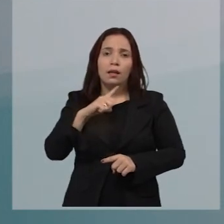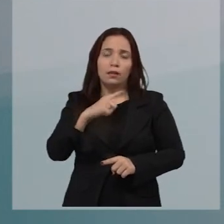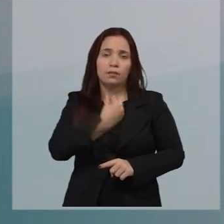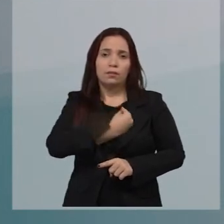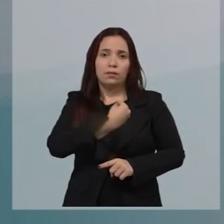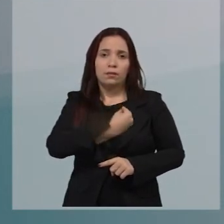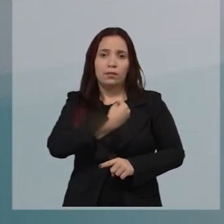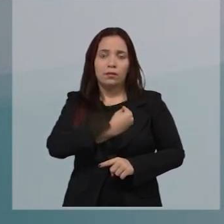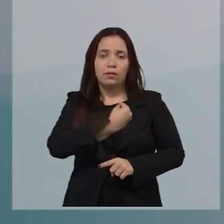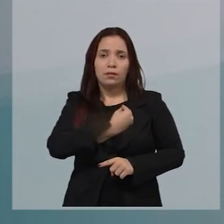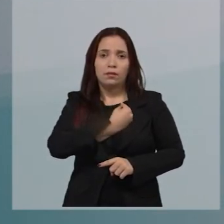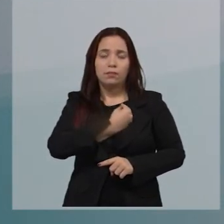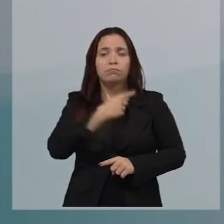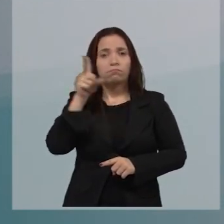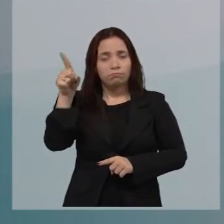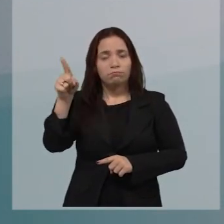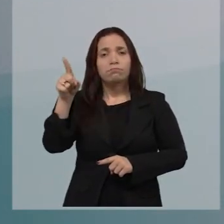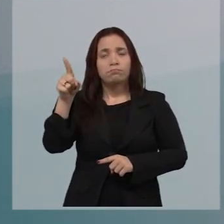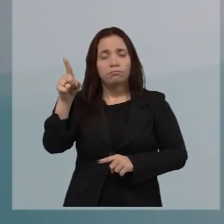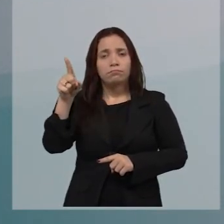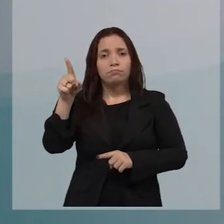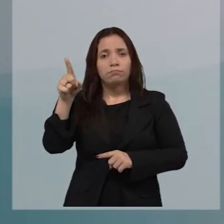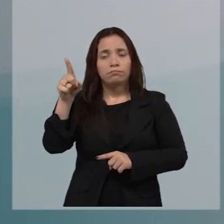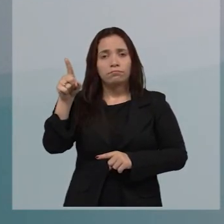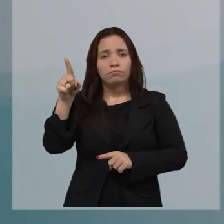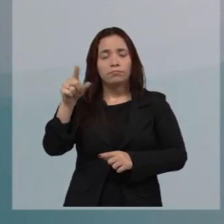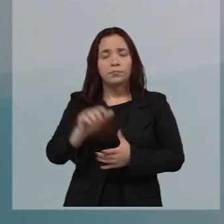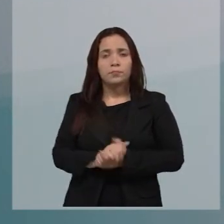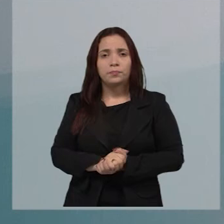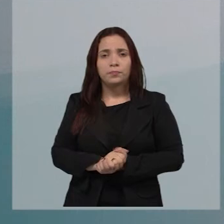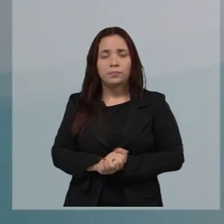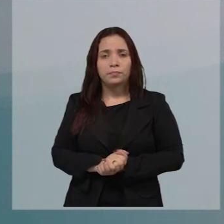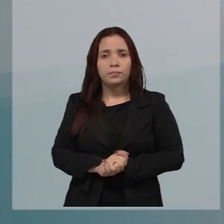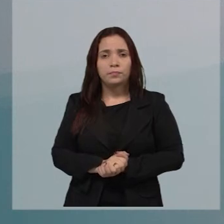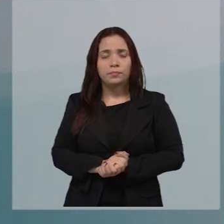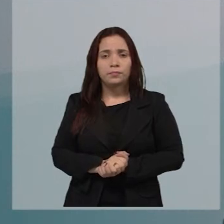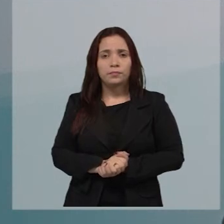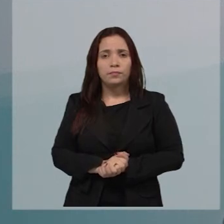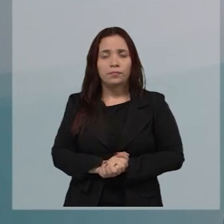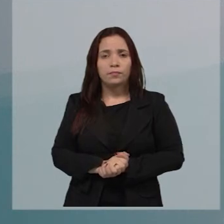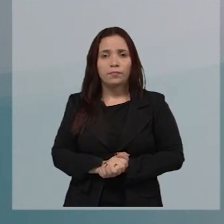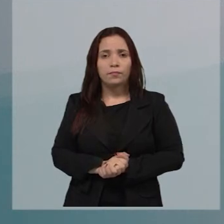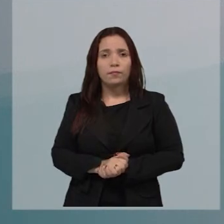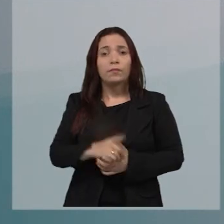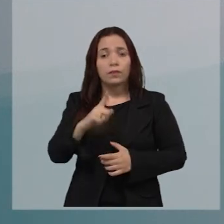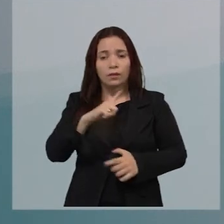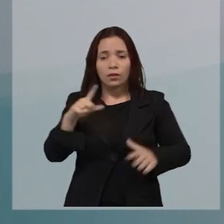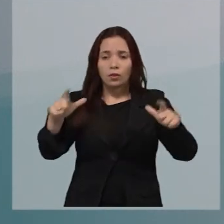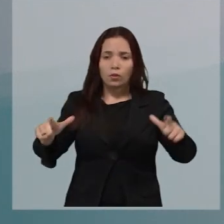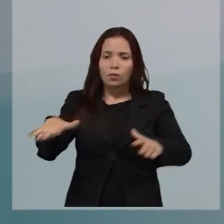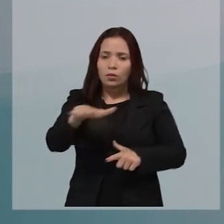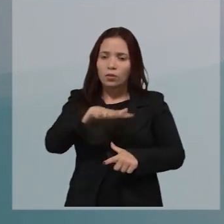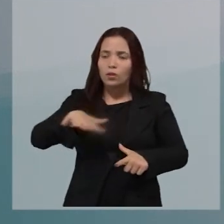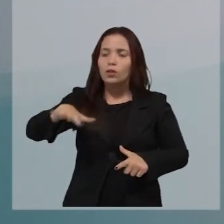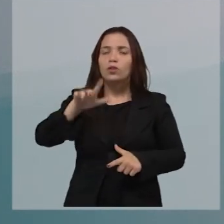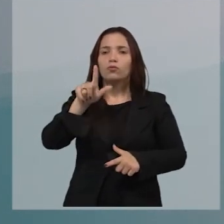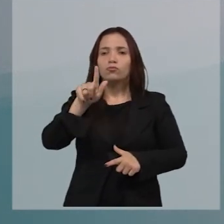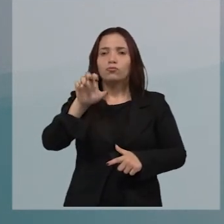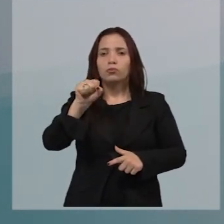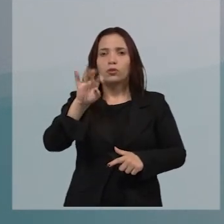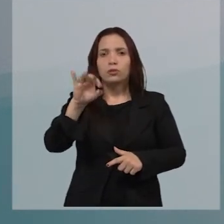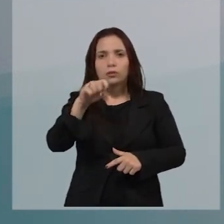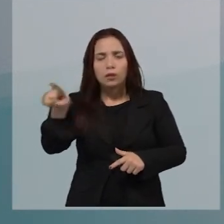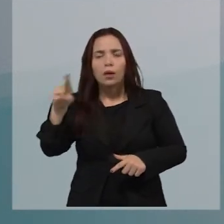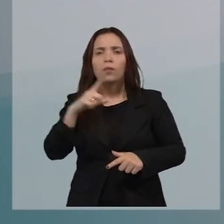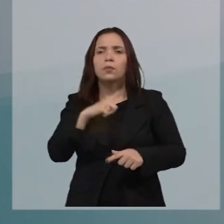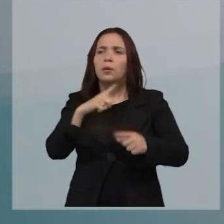Irmã Imelda está presente e funciona, né? A gente tem meios para executar o nosso trabalho, tem espaço, um apoio da